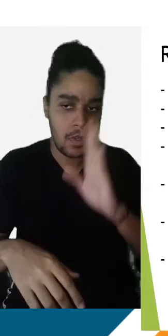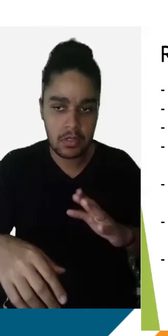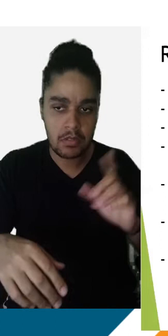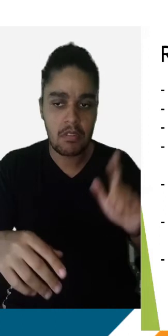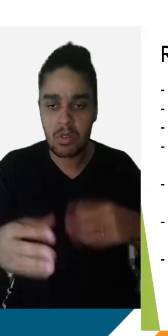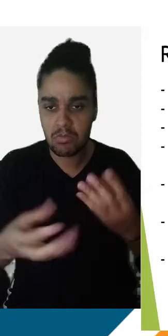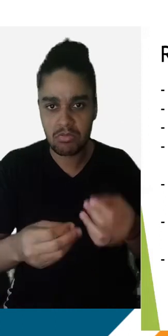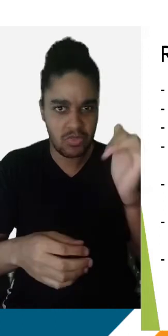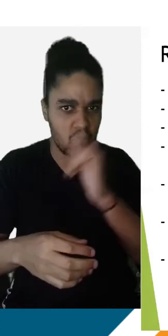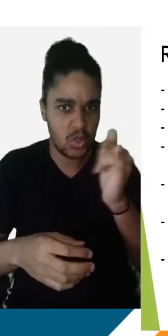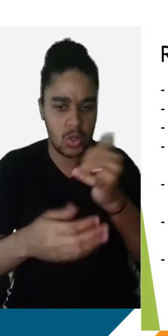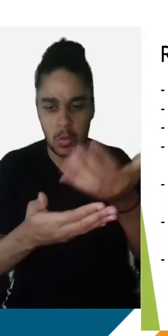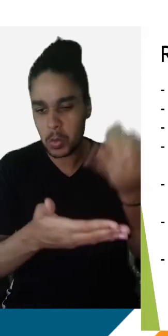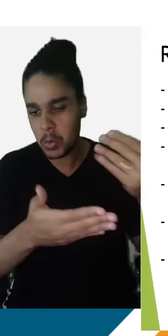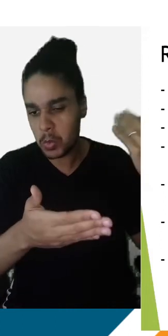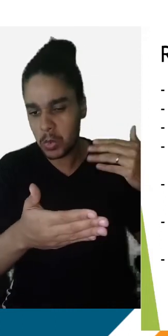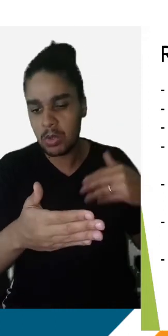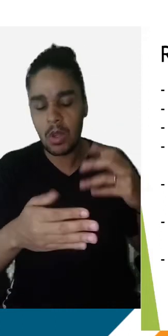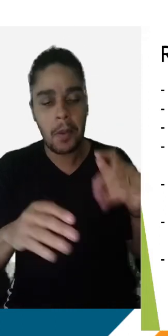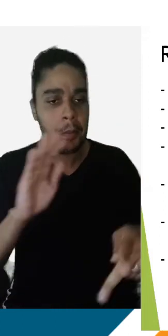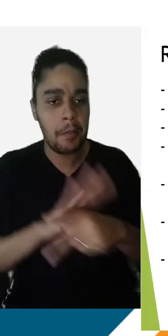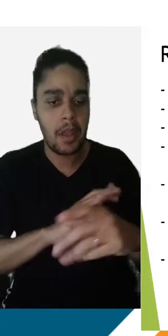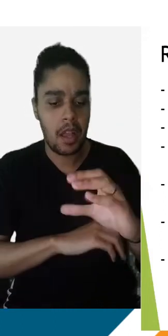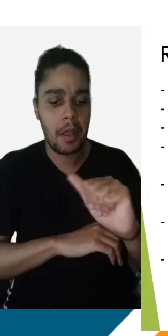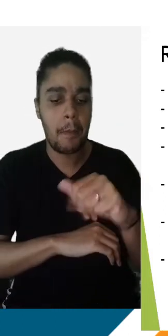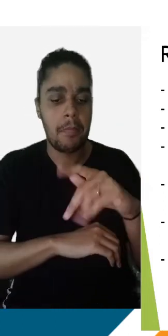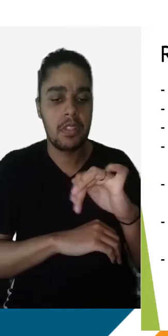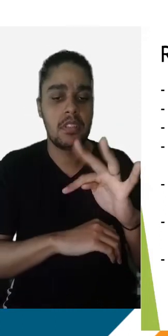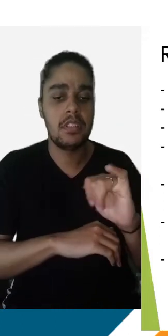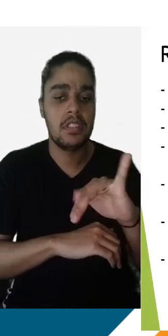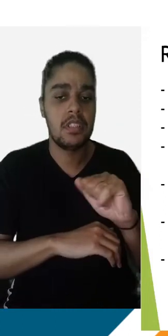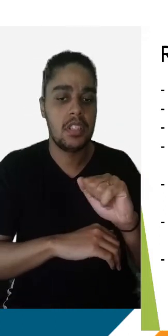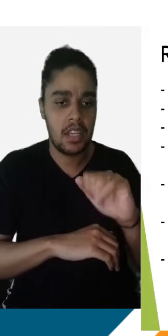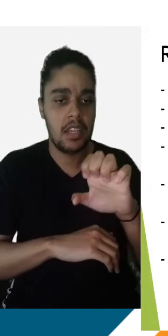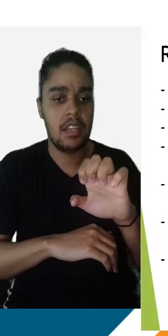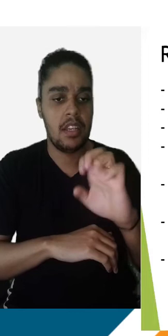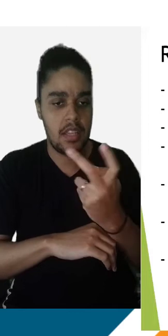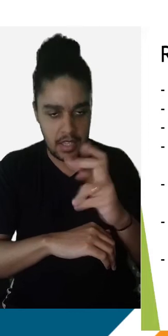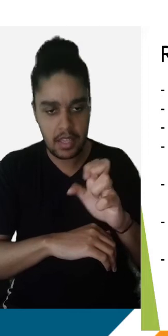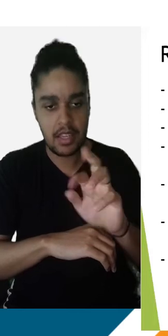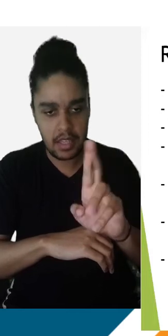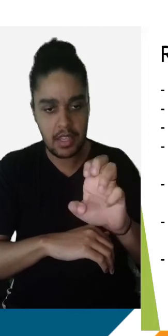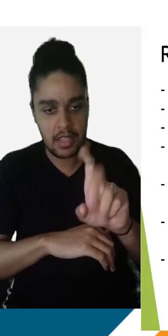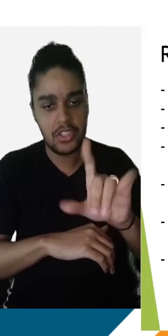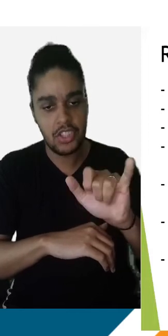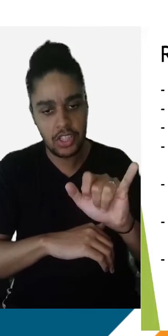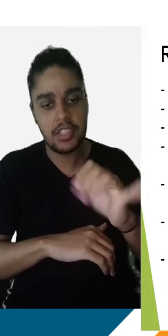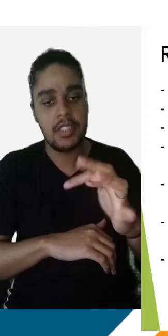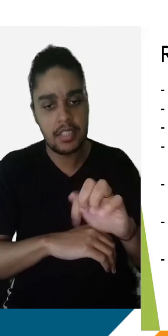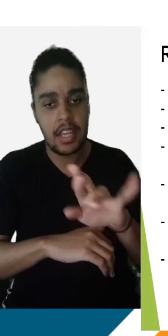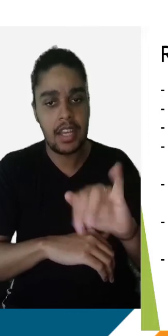já que é muito antigo, que remonta lá, né, as capitanias hereditárias, aquele contexto no qual Portugal viria, né,